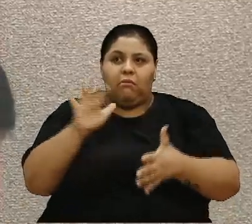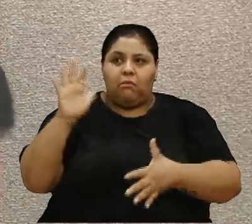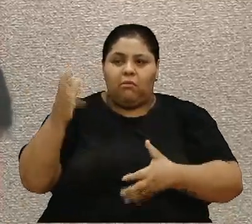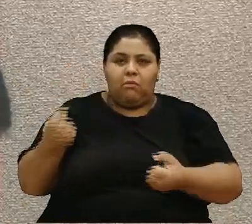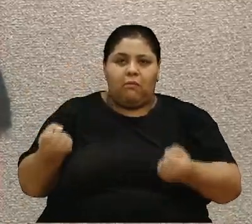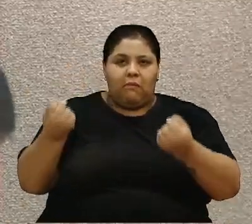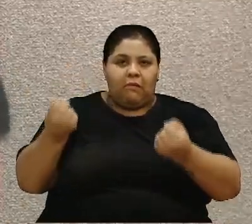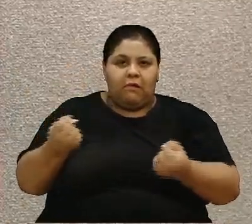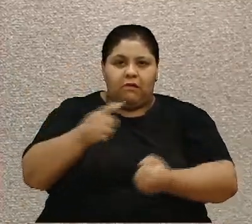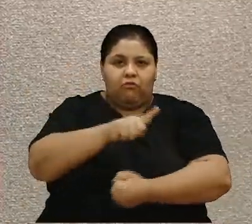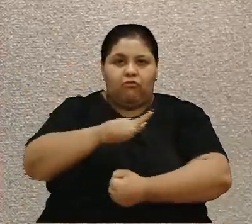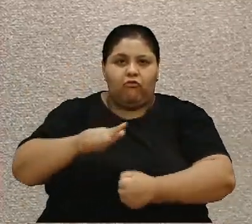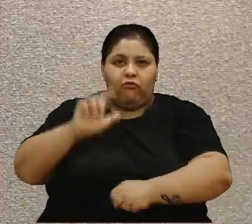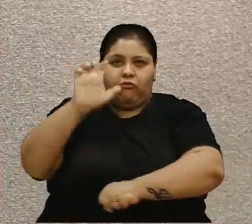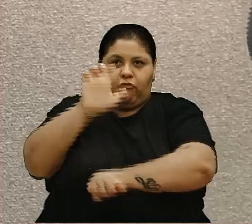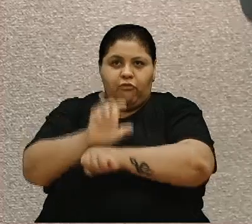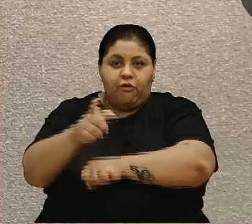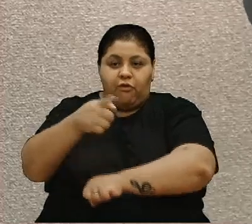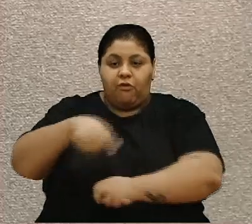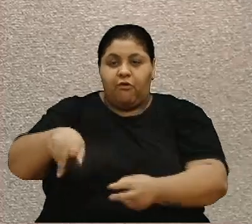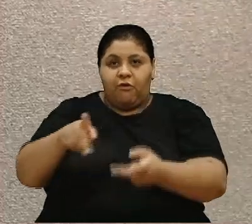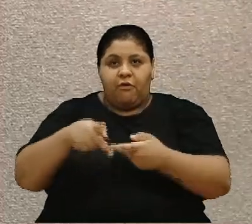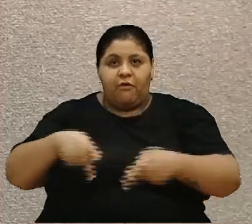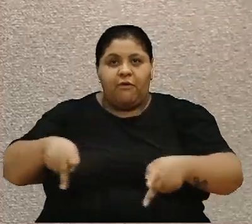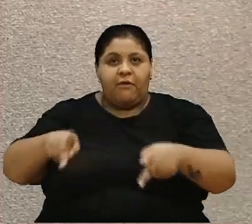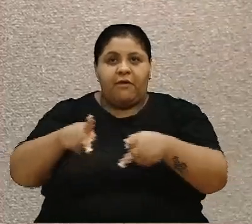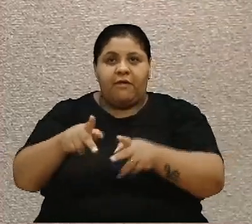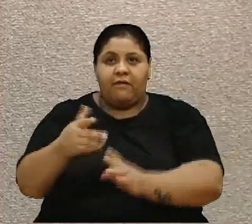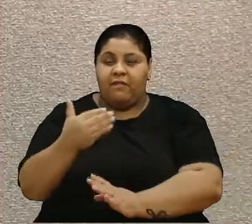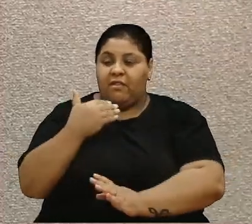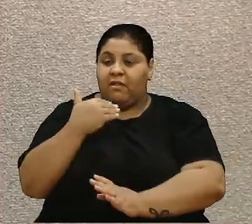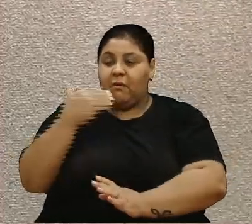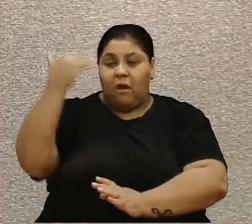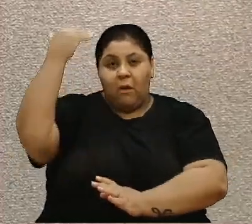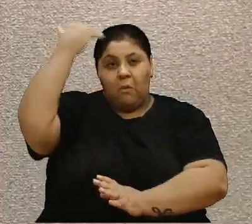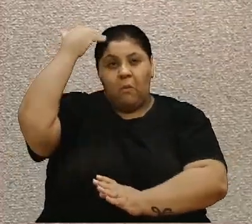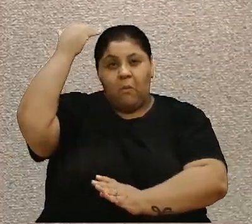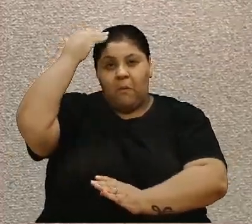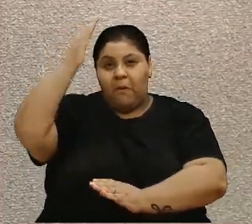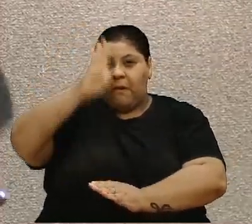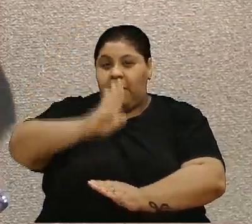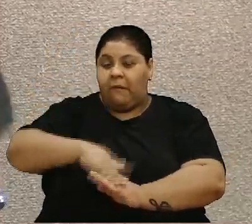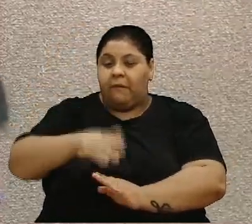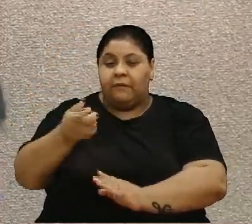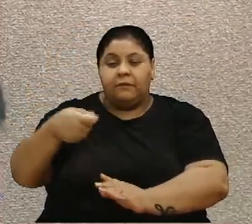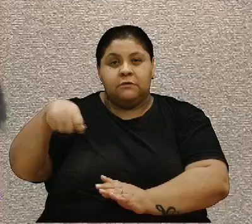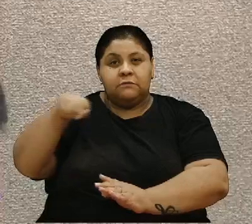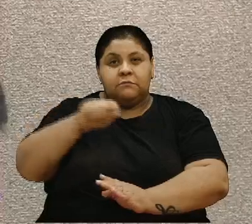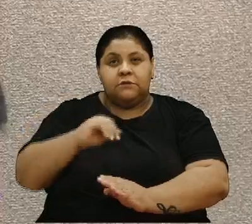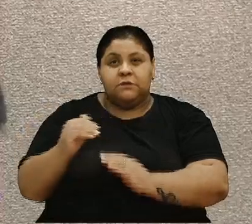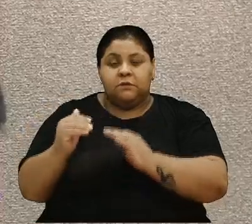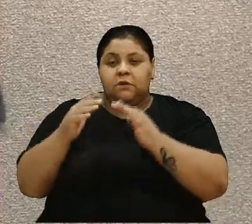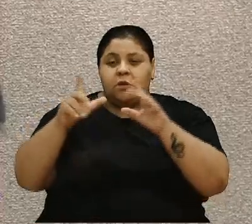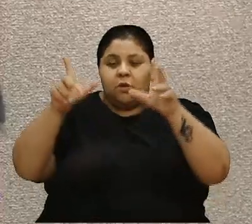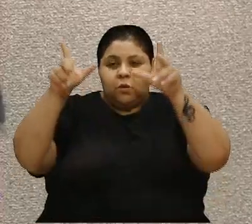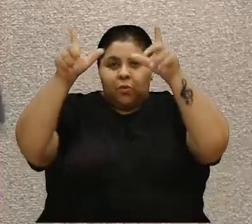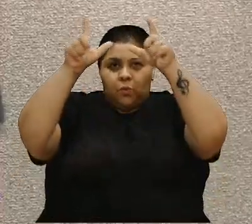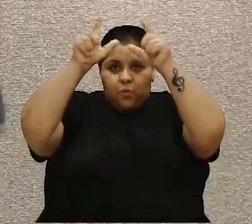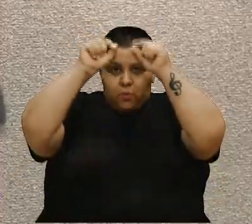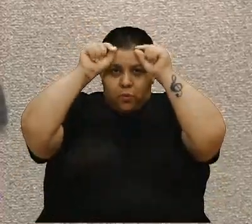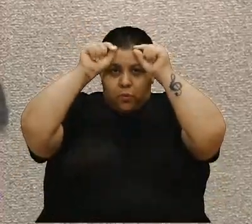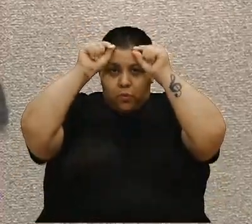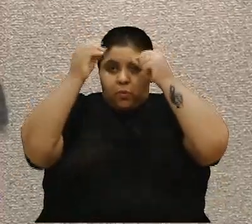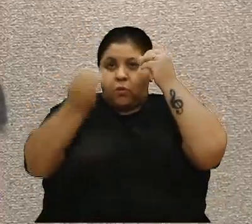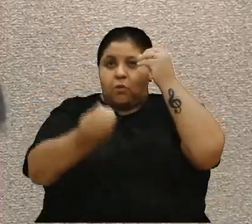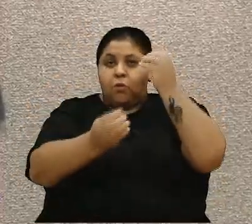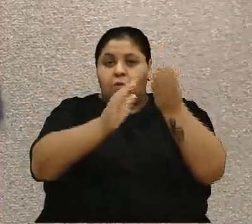governo estadual. A nossa população não aguenta mais. Nós precisamos de alívio para produzir. Como que a